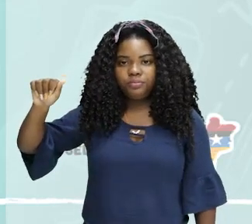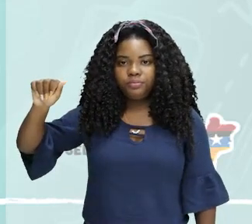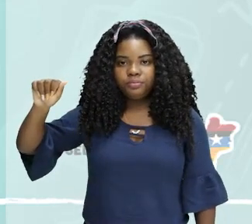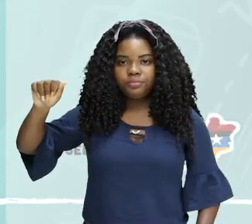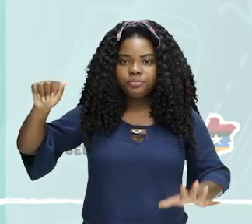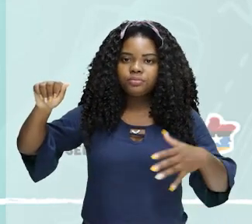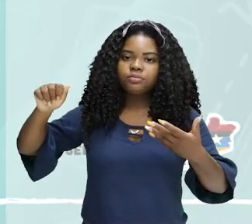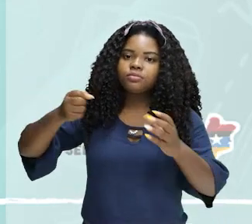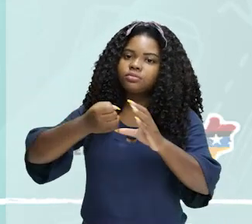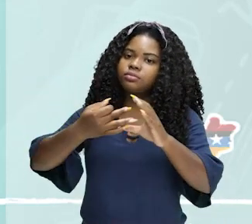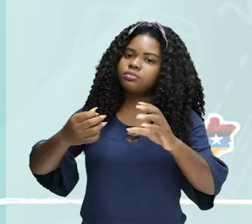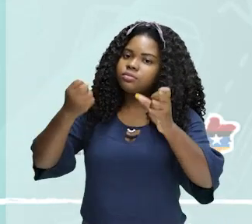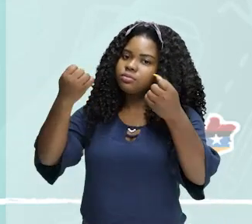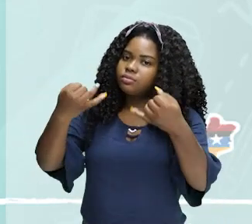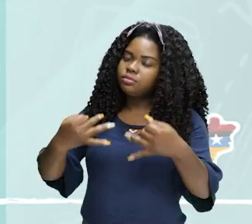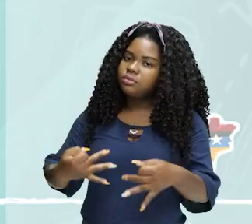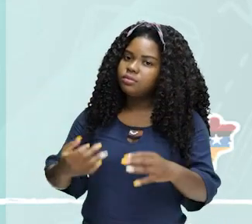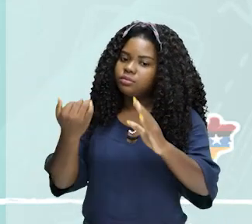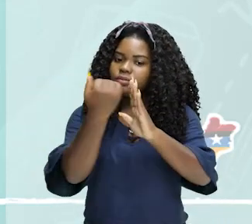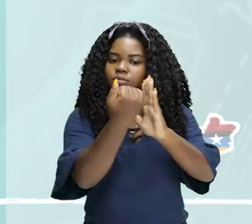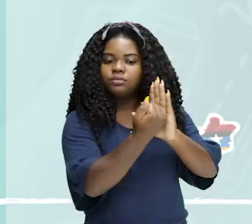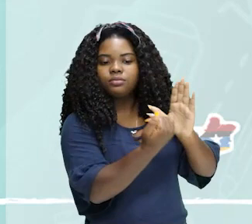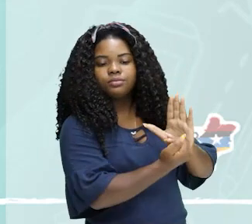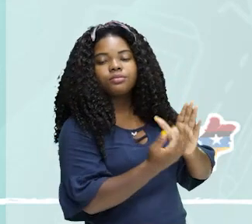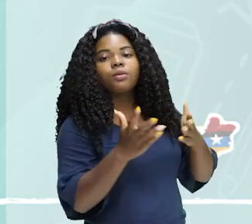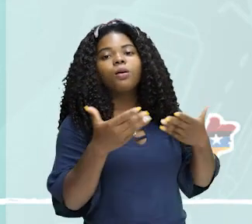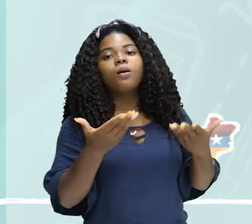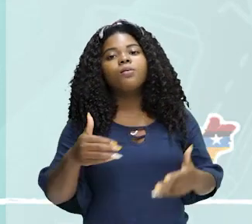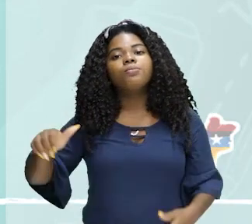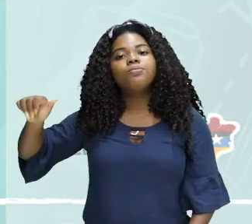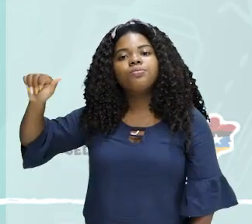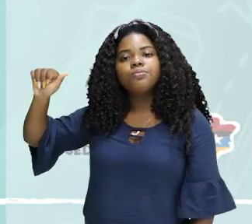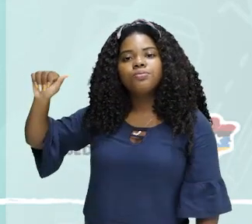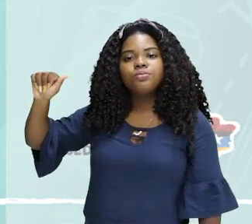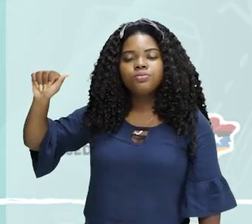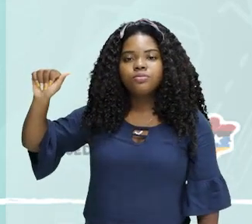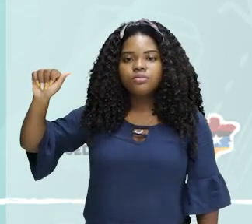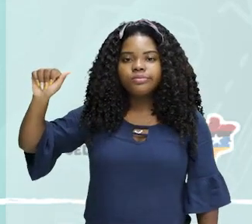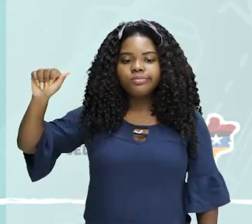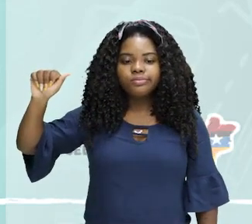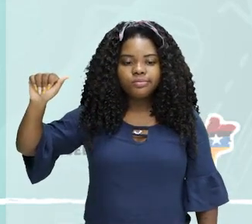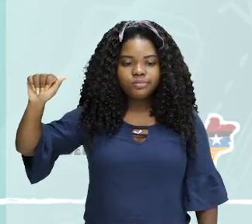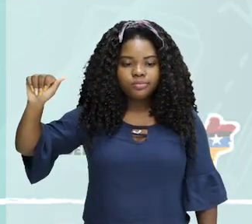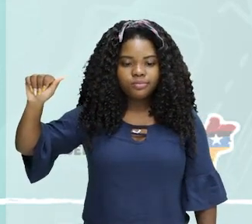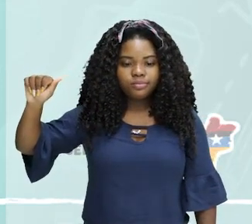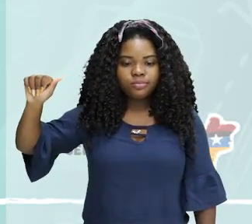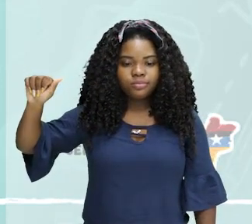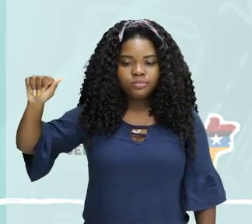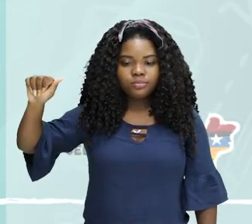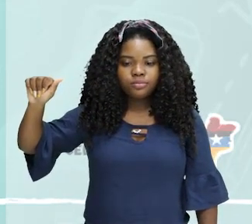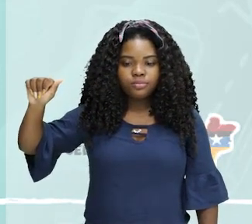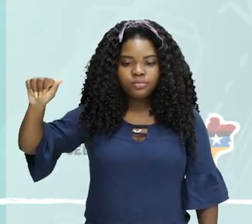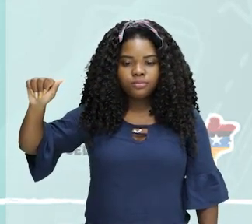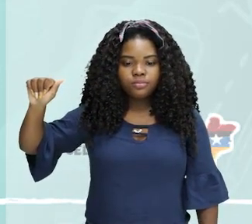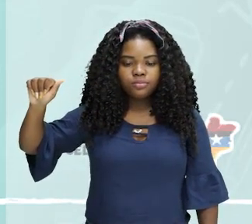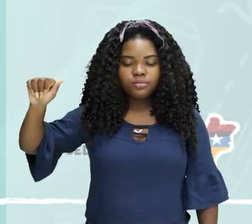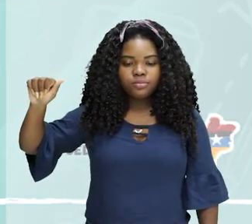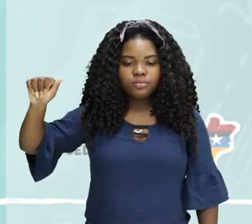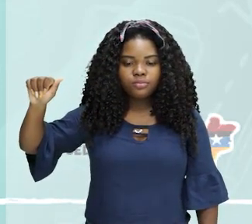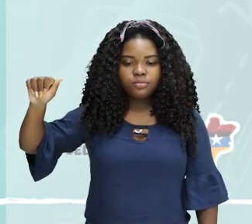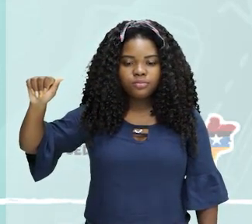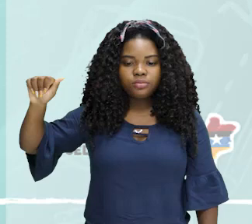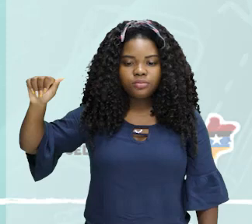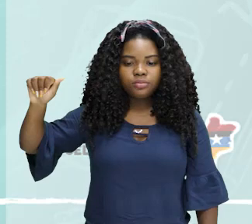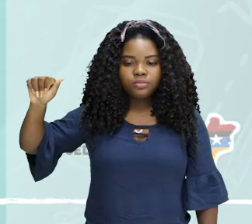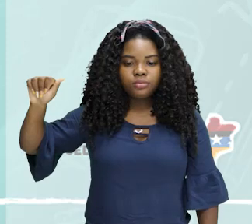é a característica que melhor explica a classificação dos vegetais? Gimnospermas, plantas avasculares,